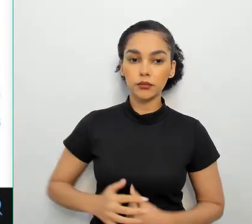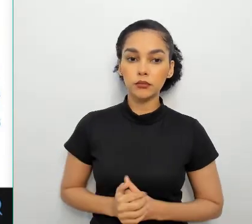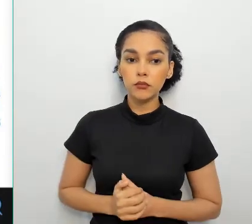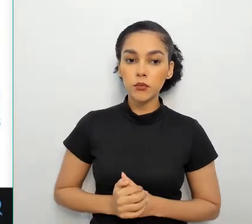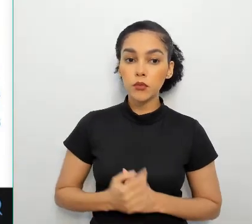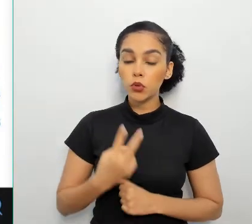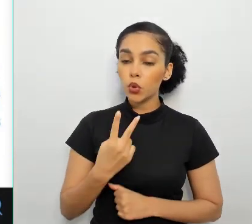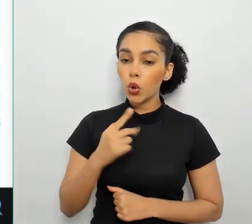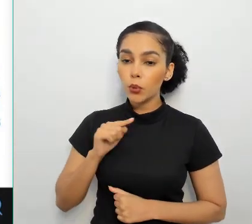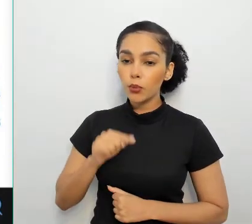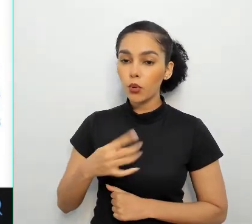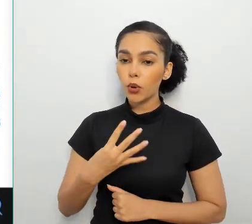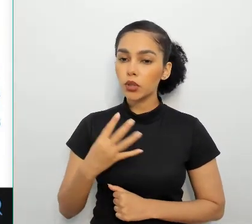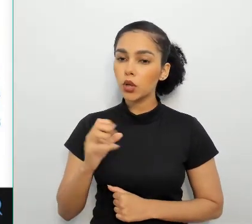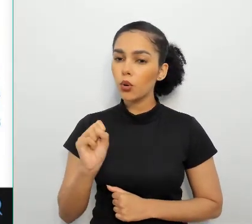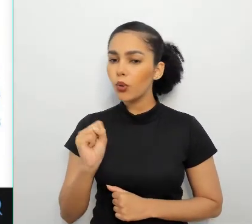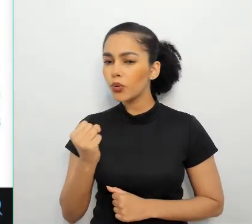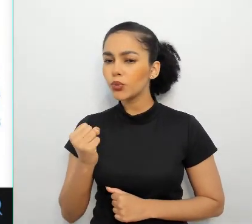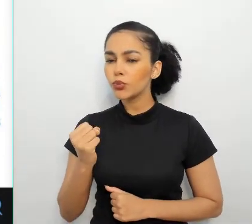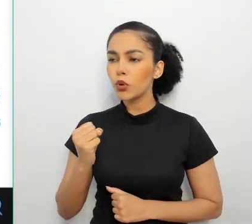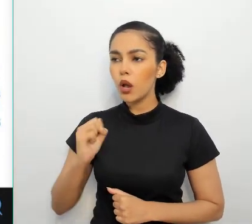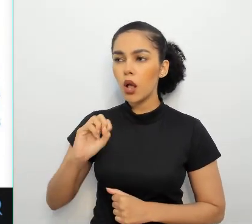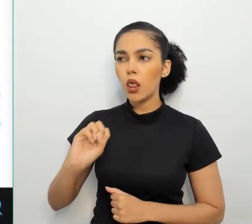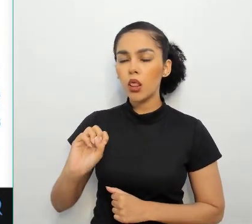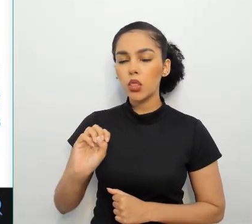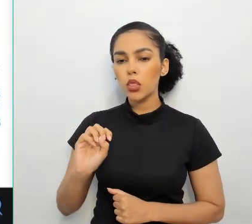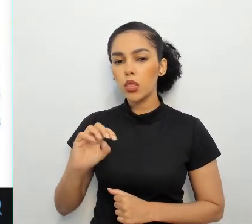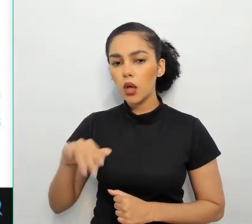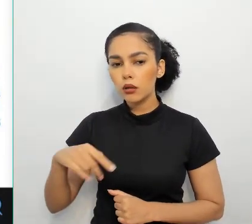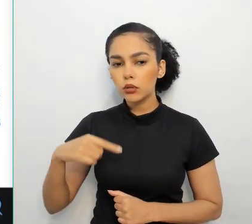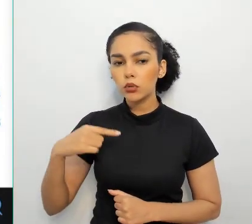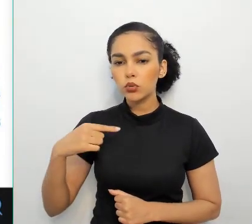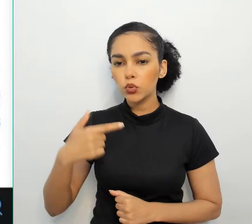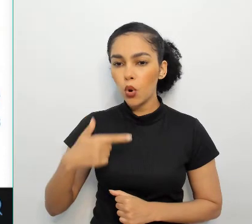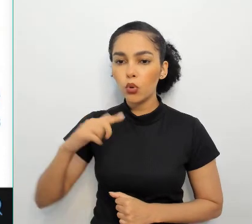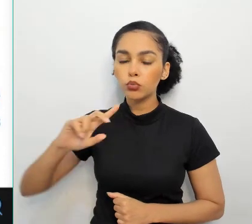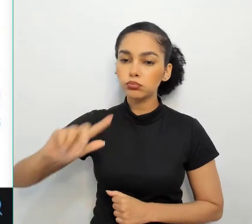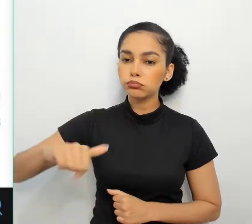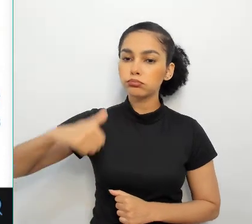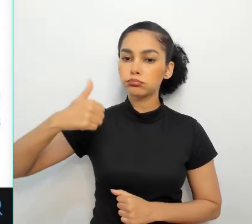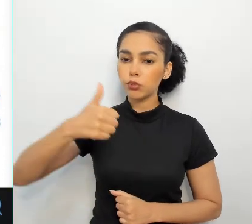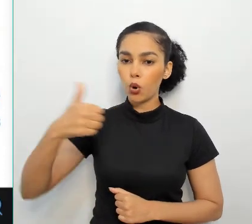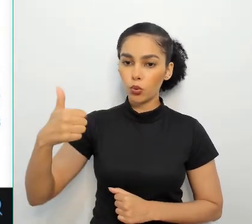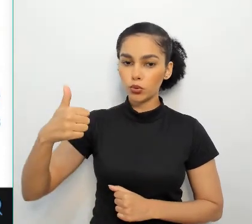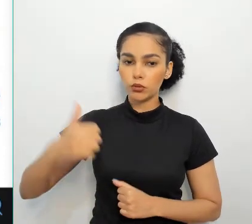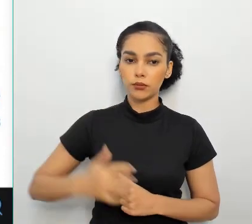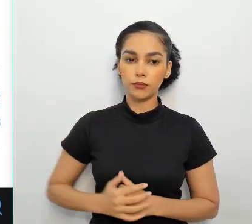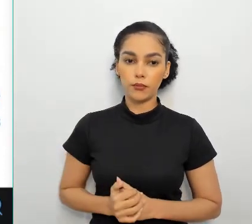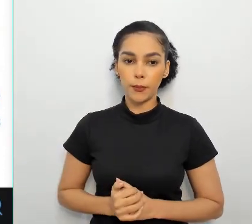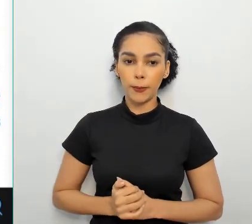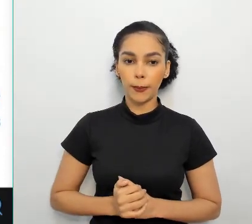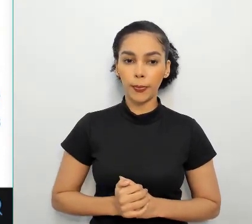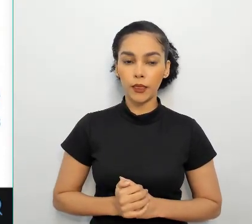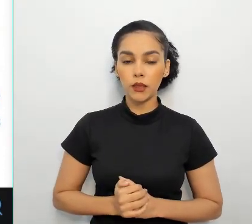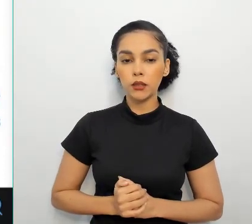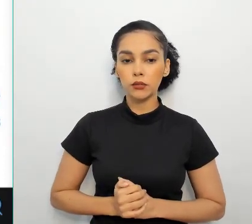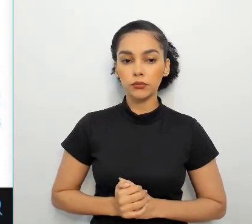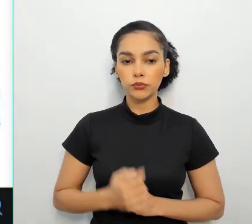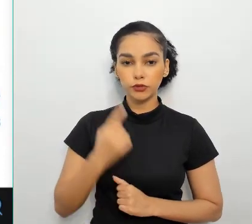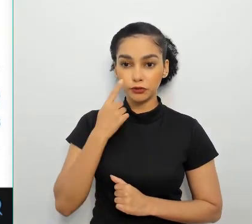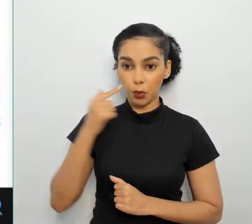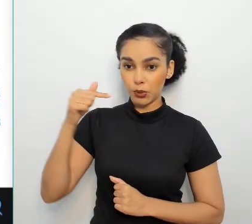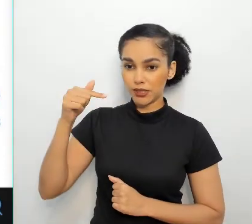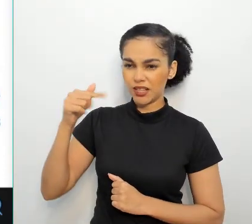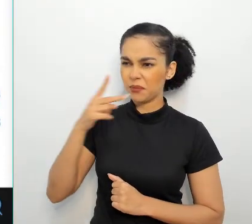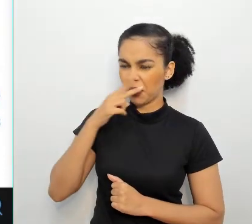2048 é o dobro de 1024, então dá 2 elevado a 11. Peraí que esse 7 está parecendo 27, né? Deixa eu colocar o